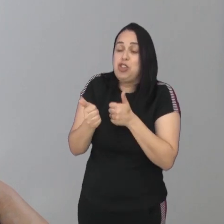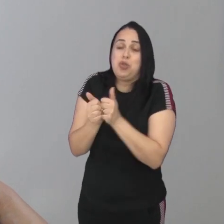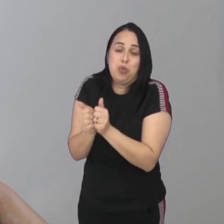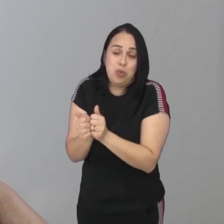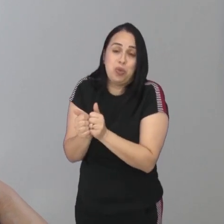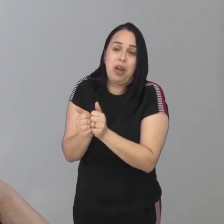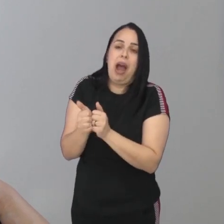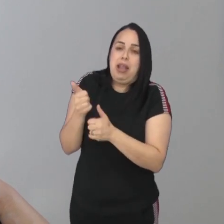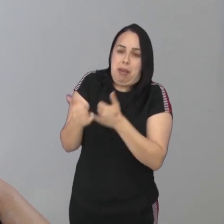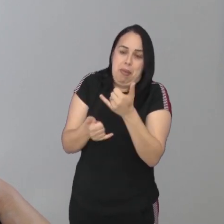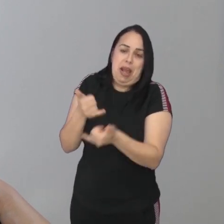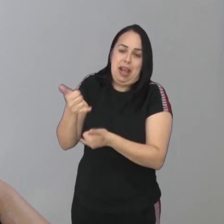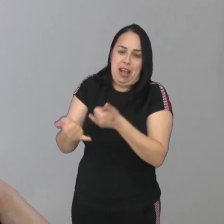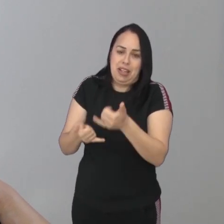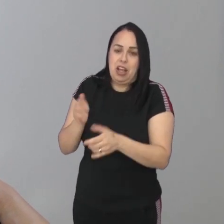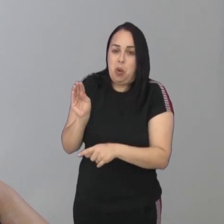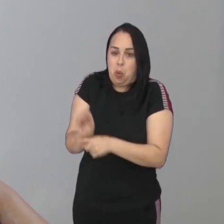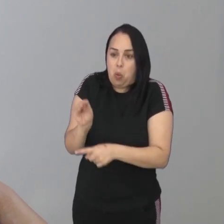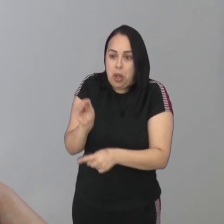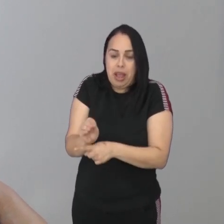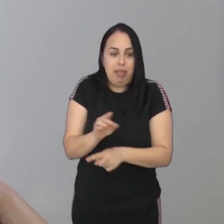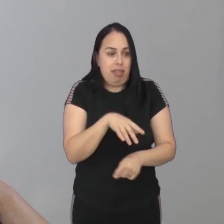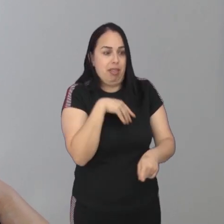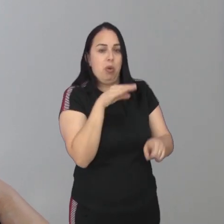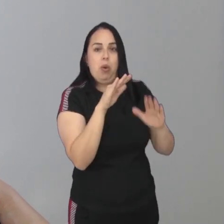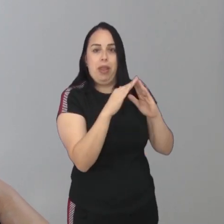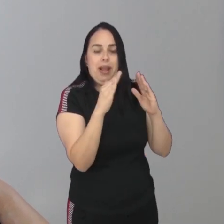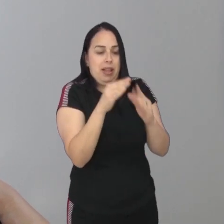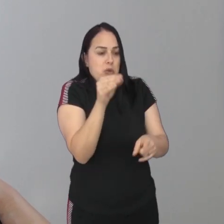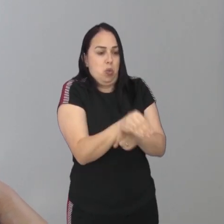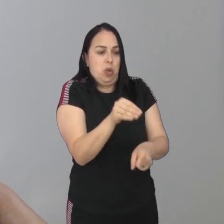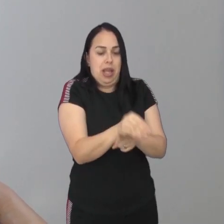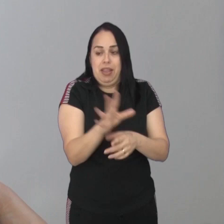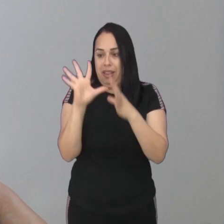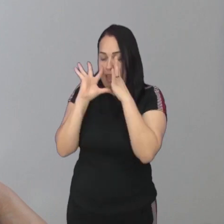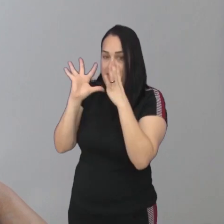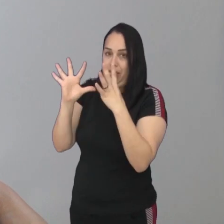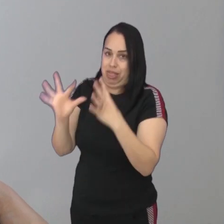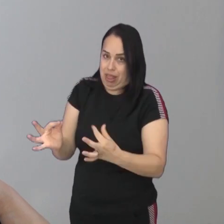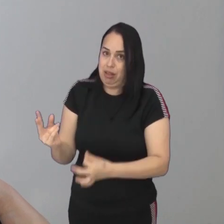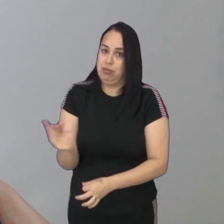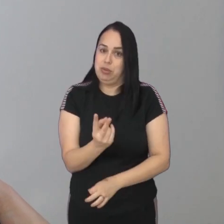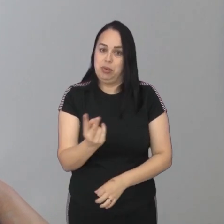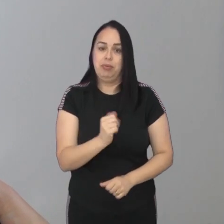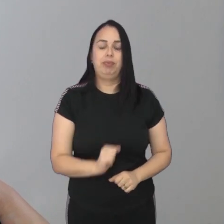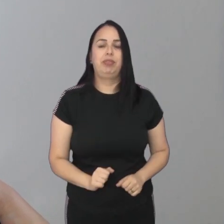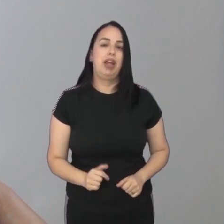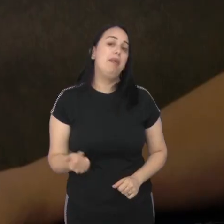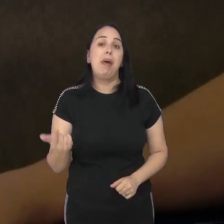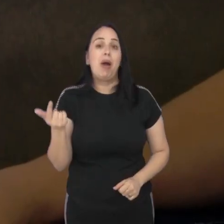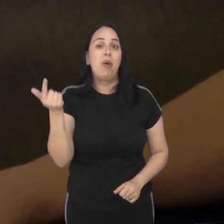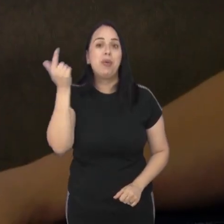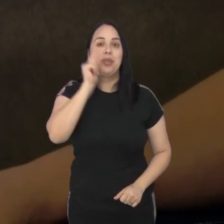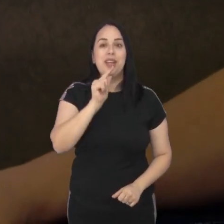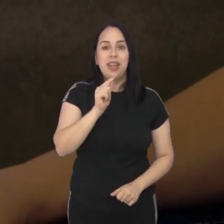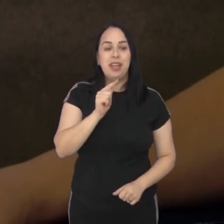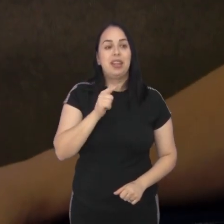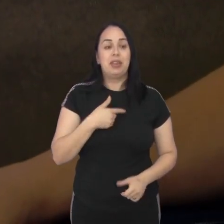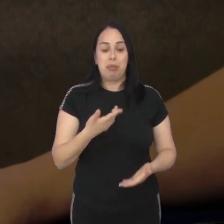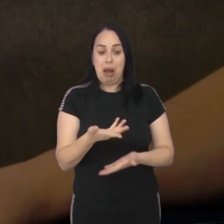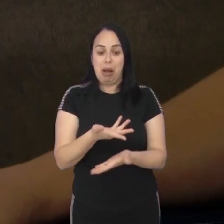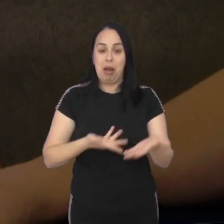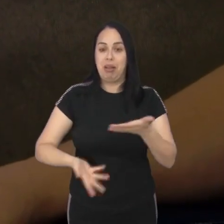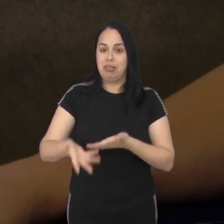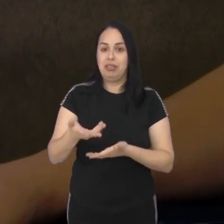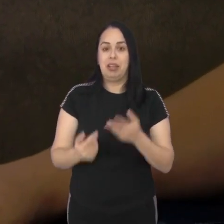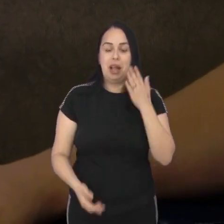nas brincadeiras, aí tem que estar, né? Cuidando da casa. E aí tem que estar dando atenção, né? Ao mesmo tempo. E para conseguir